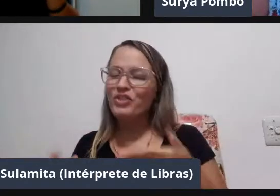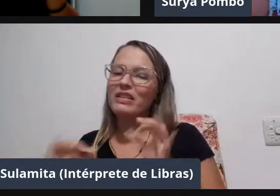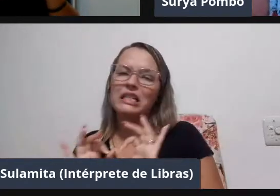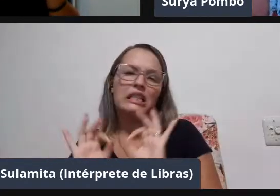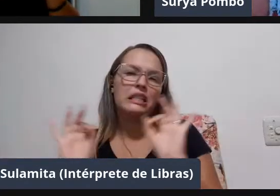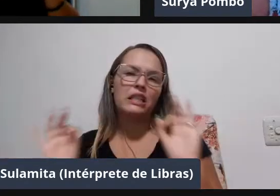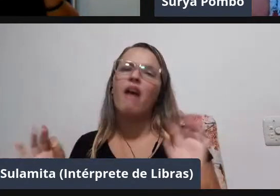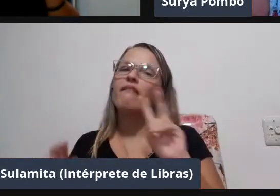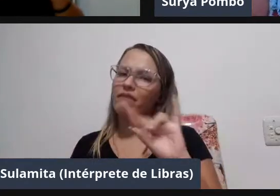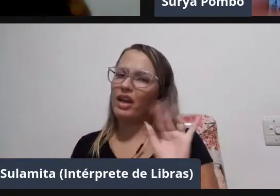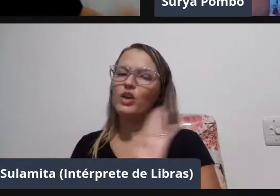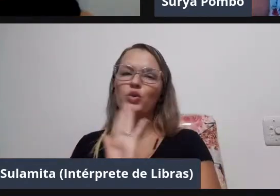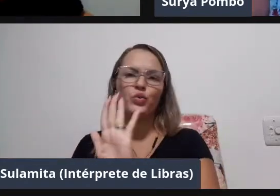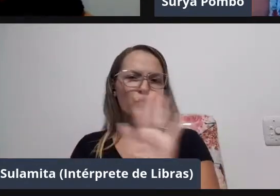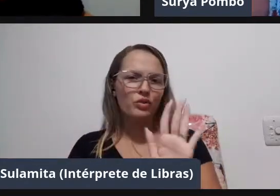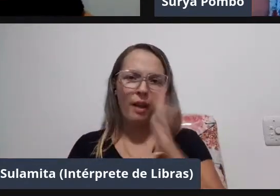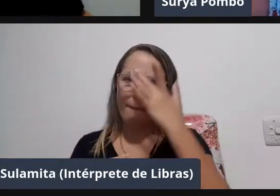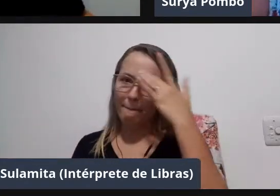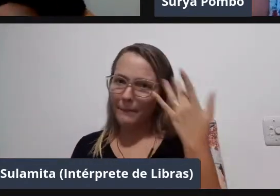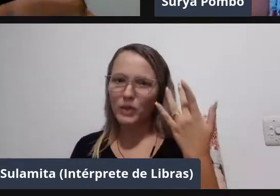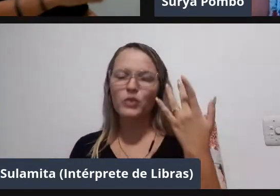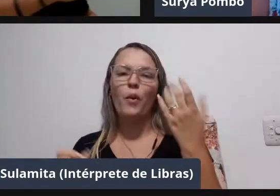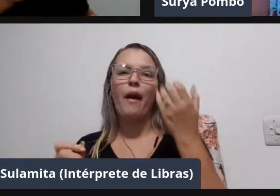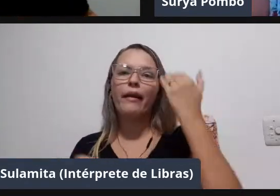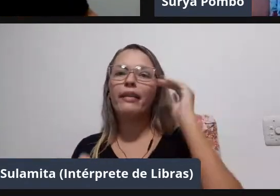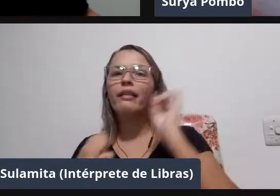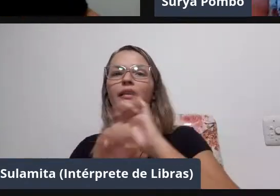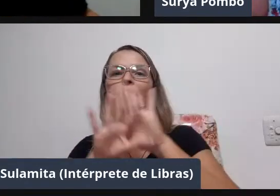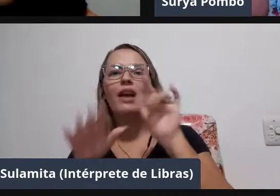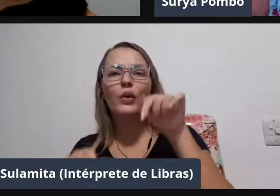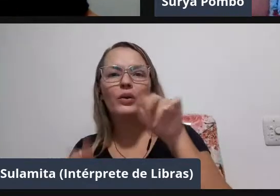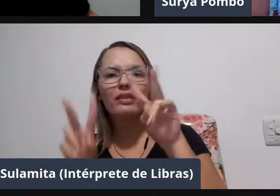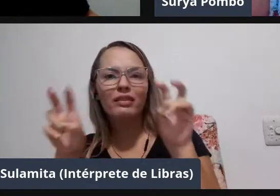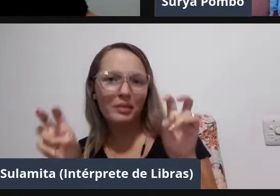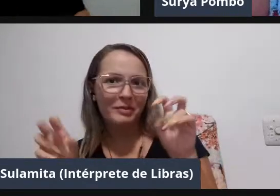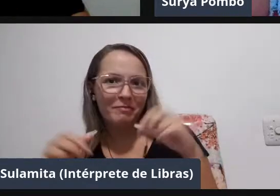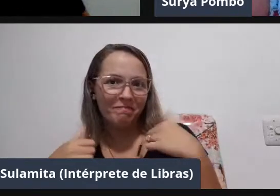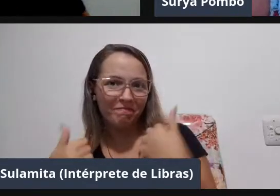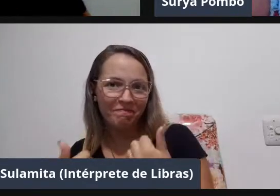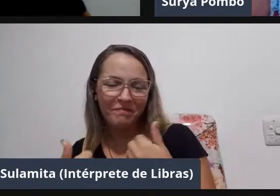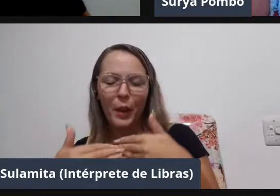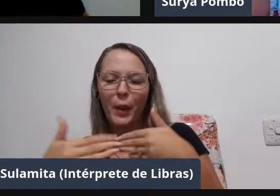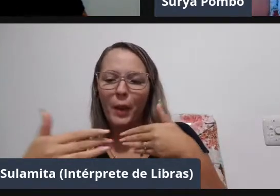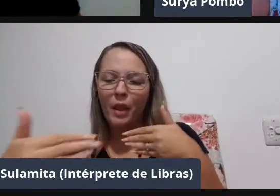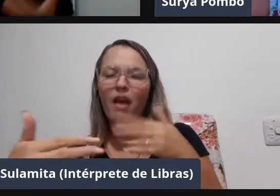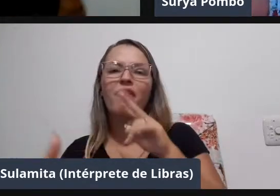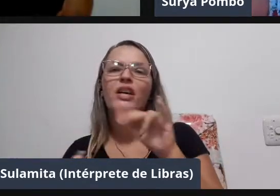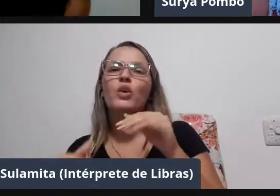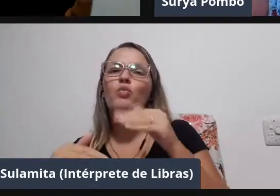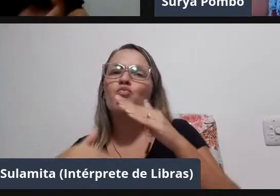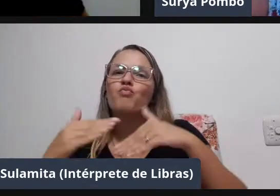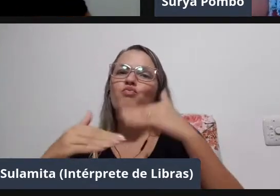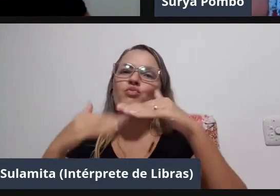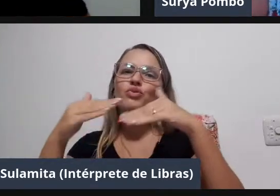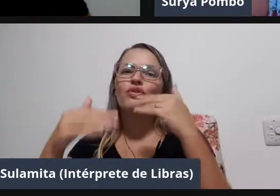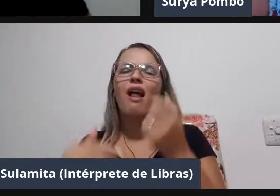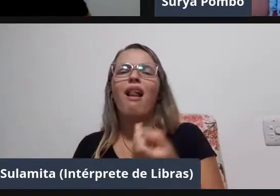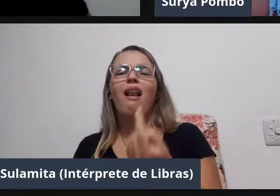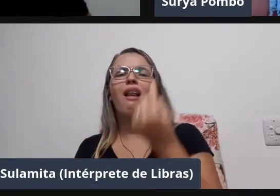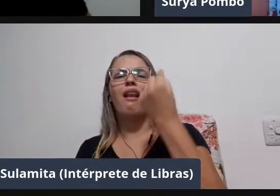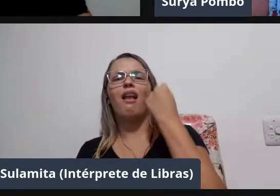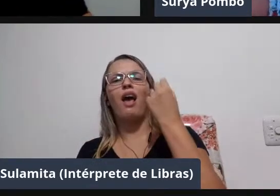contribuirão muito para esse, enfim, para esse circuito, né, esse percurso que a gente está construindo, que começou lá em novembro